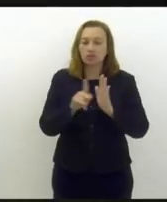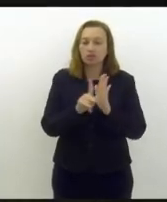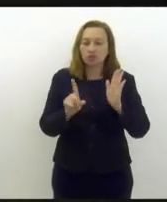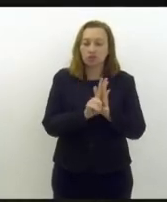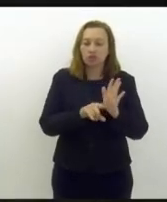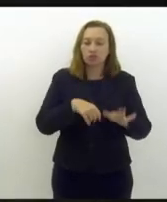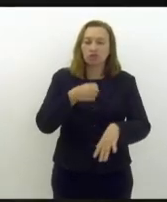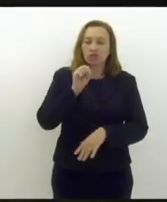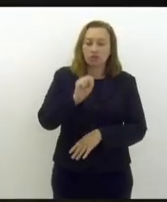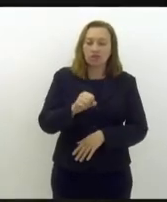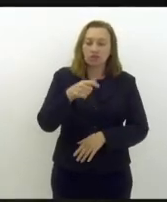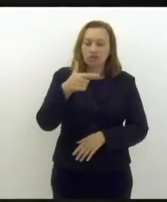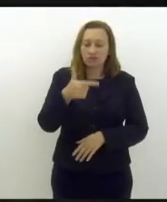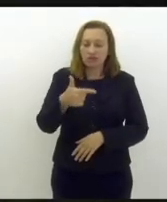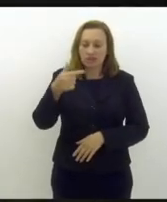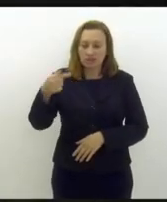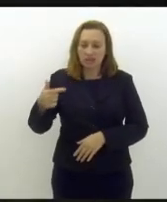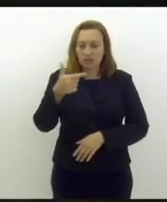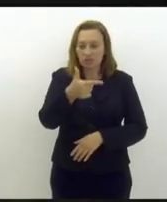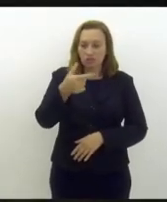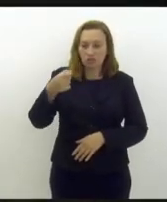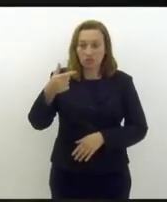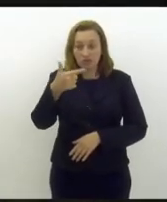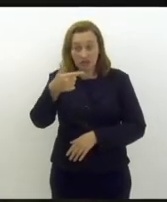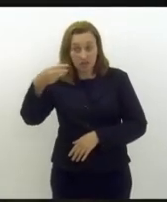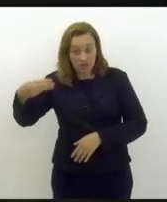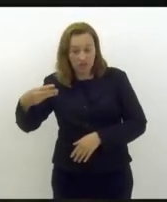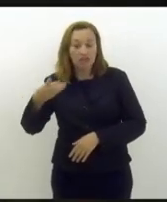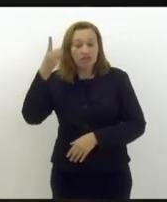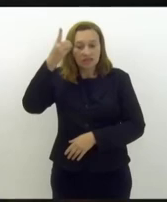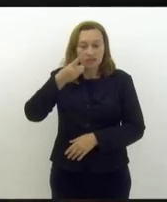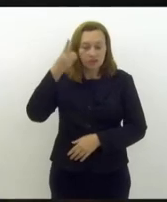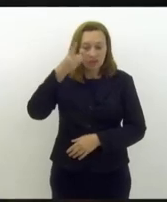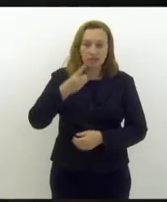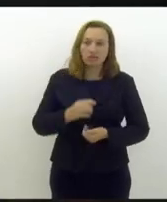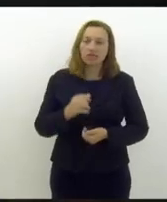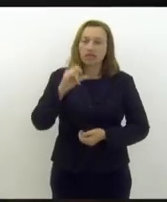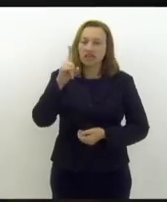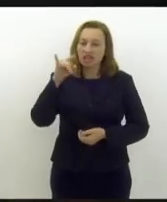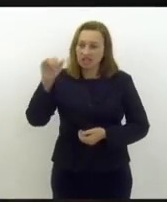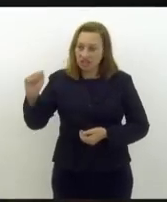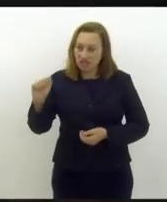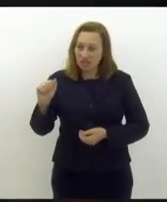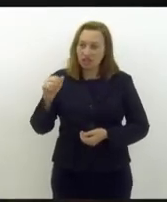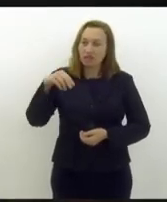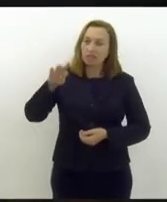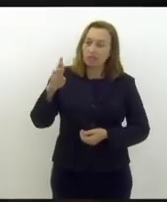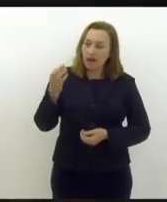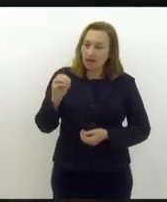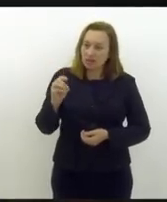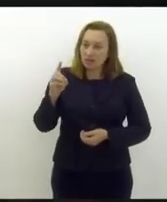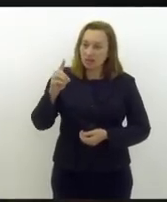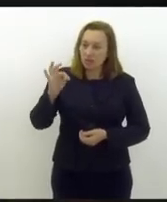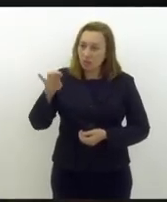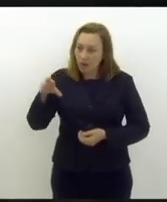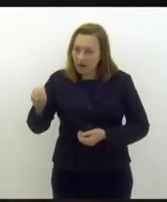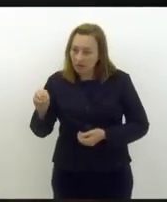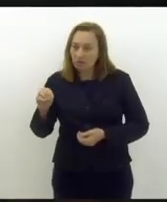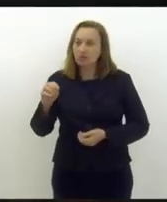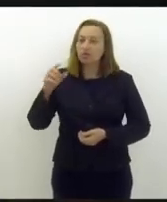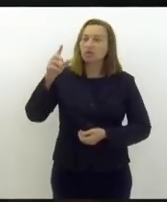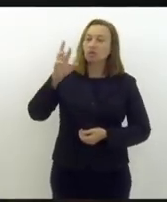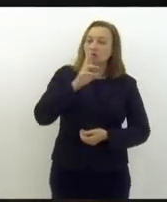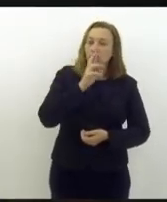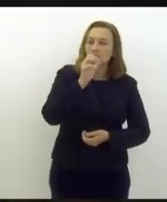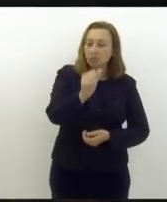de lei número 827 2023 de autorizo deputados Índia armellar o Márcio Gualberto e Rodrigo Amorim que